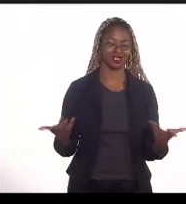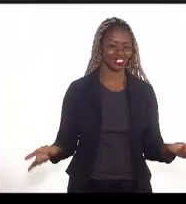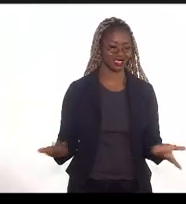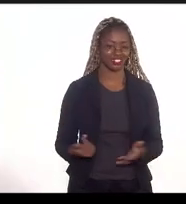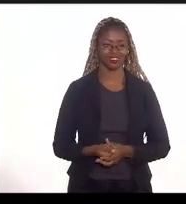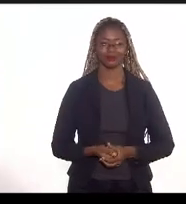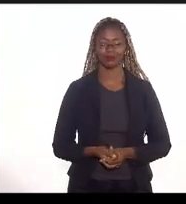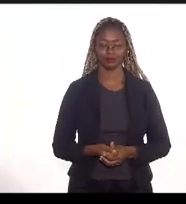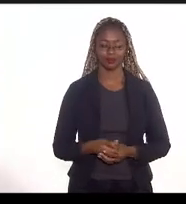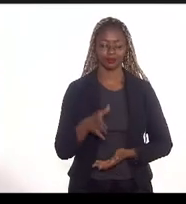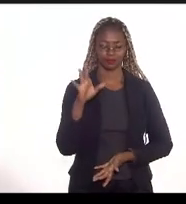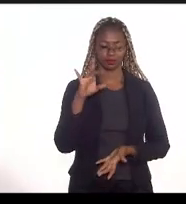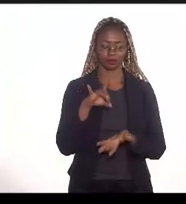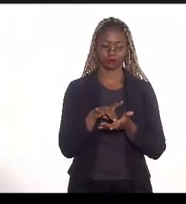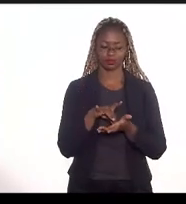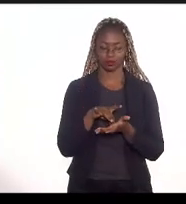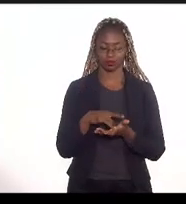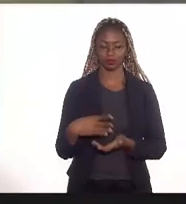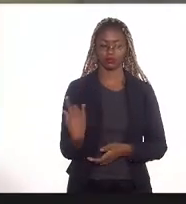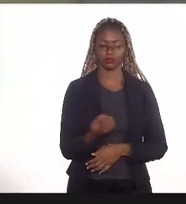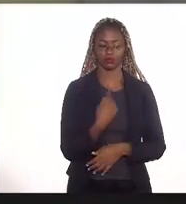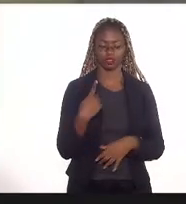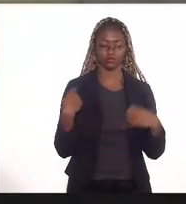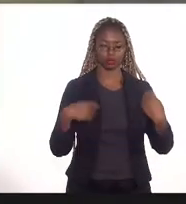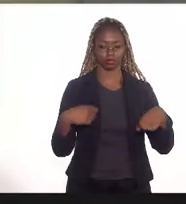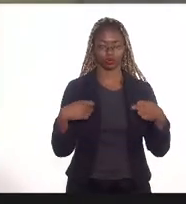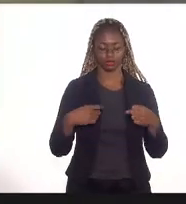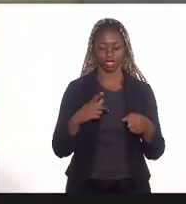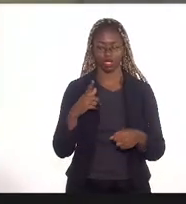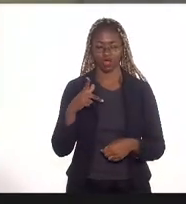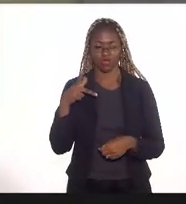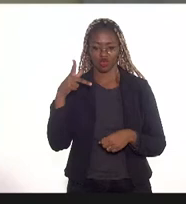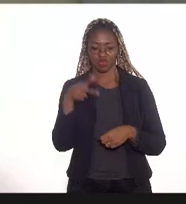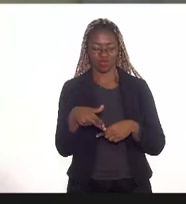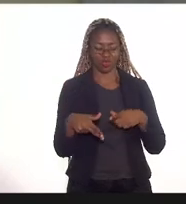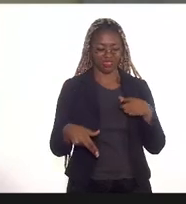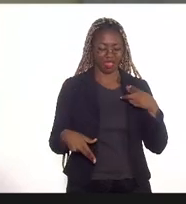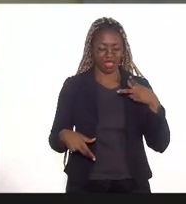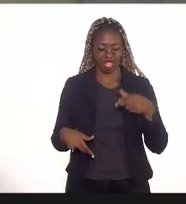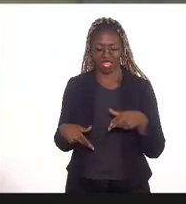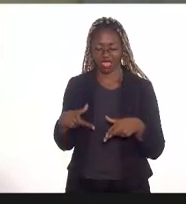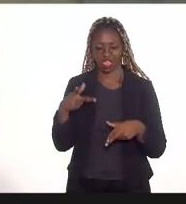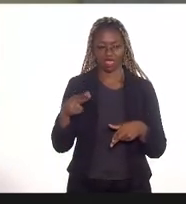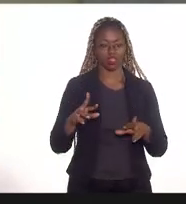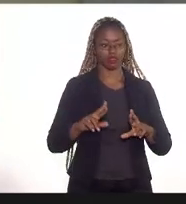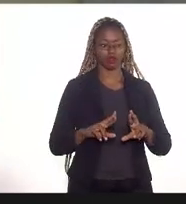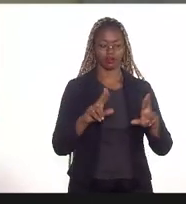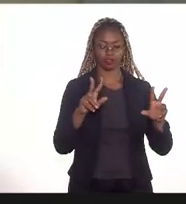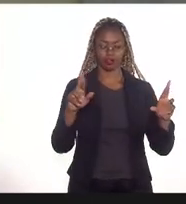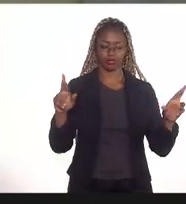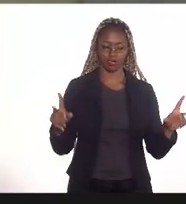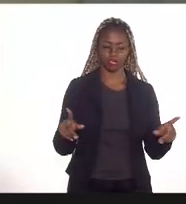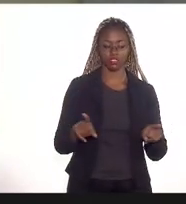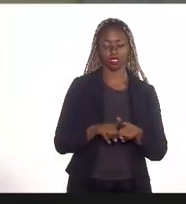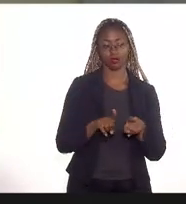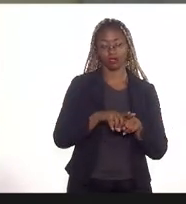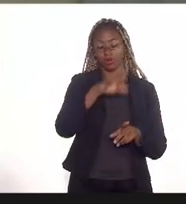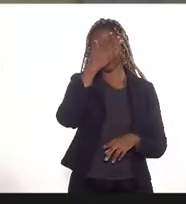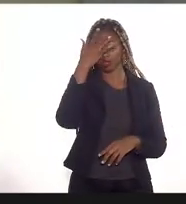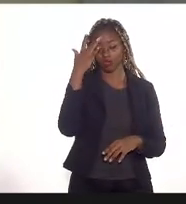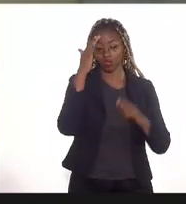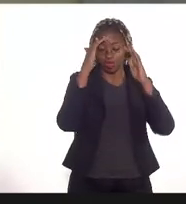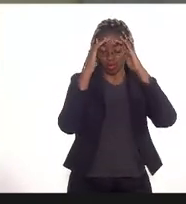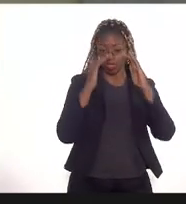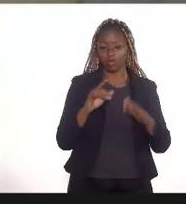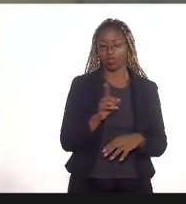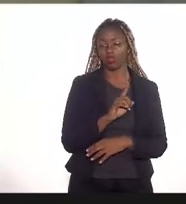verdade, a gente terá que cortar muito as exceções e aqueles que não estão cumprindo